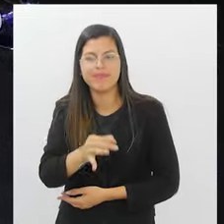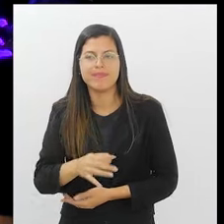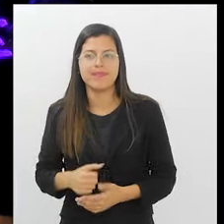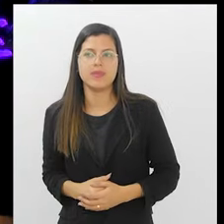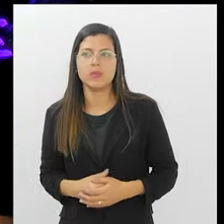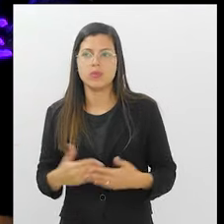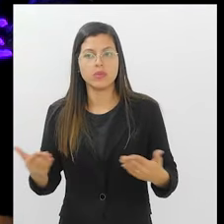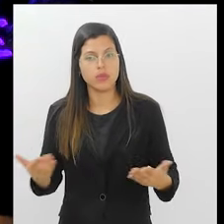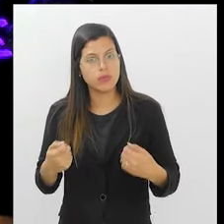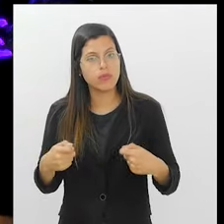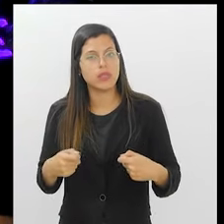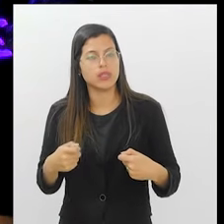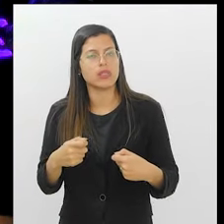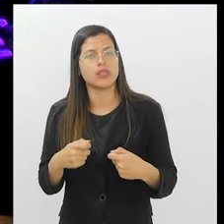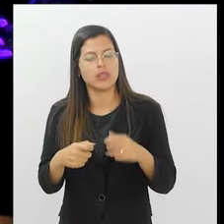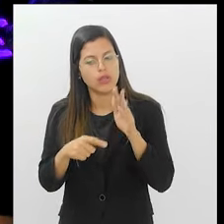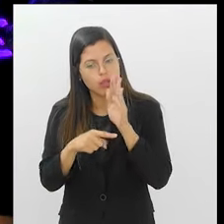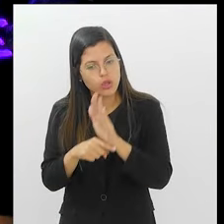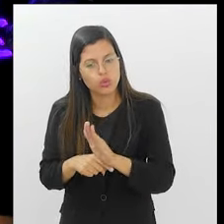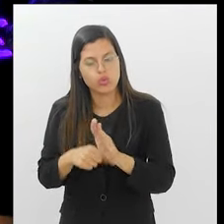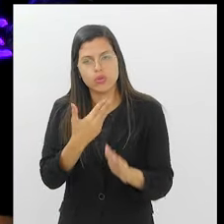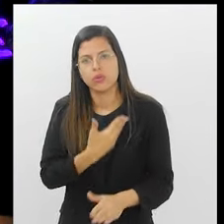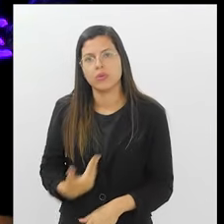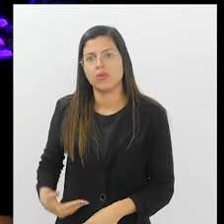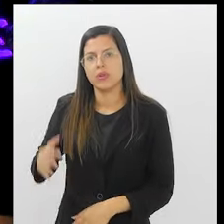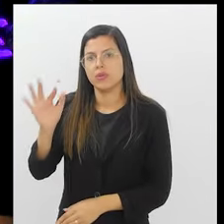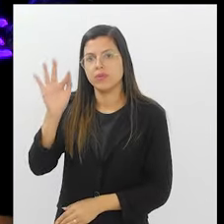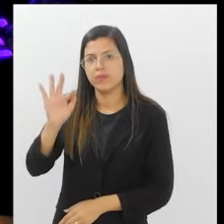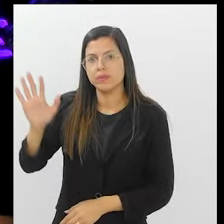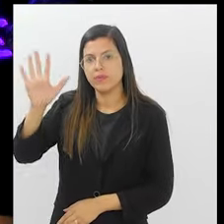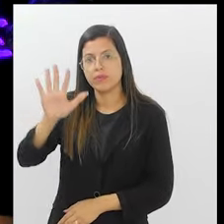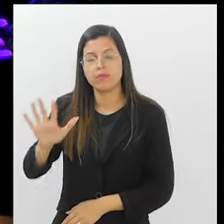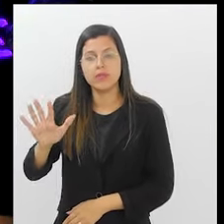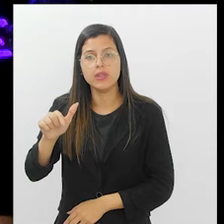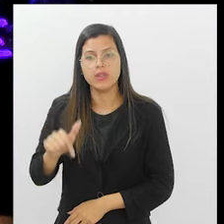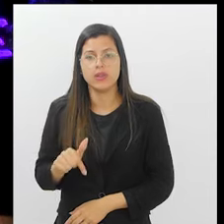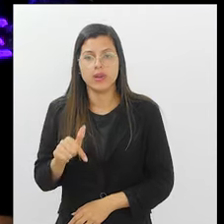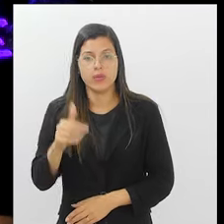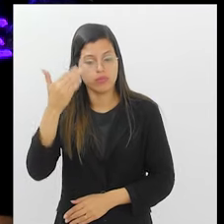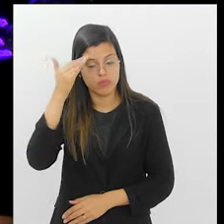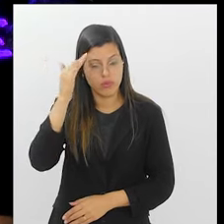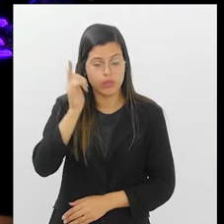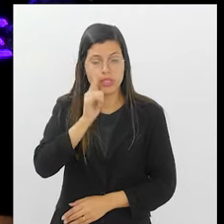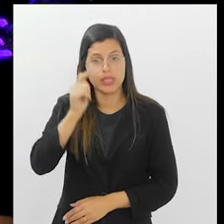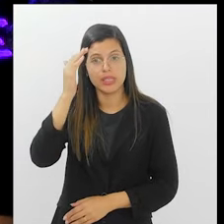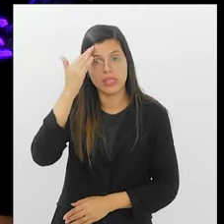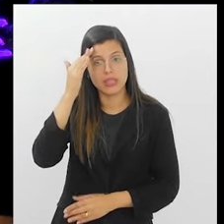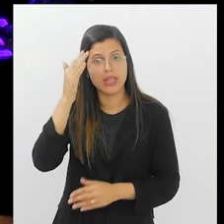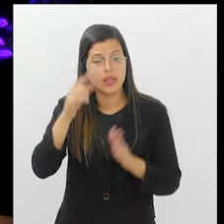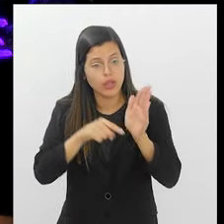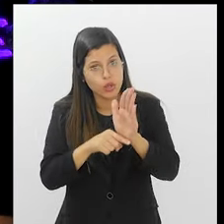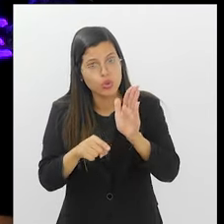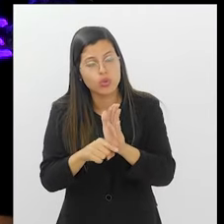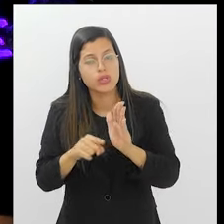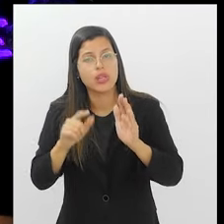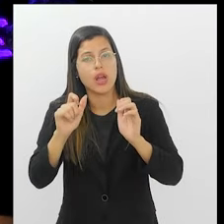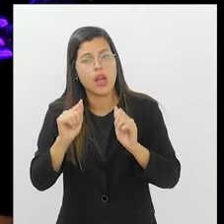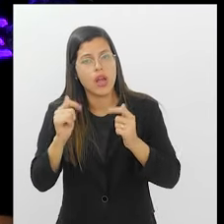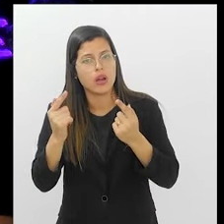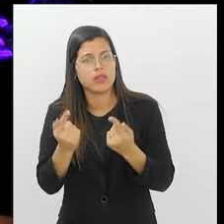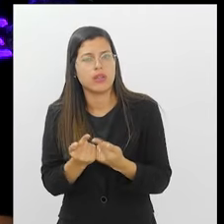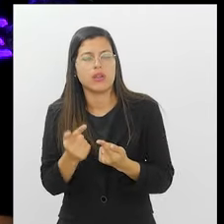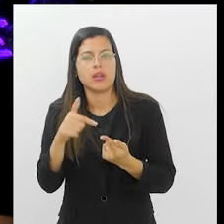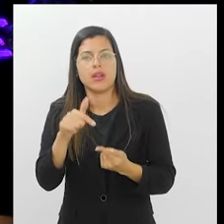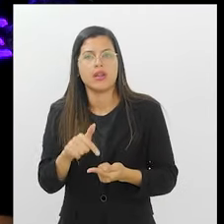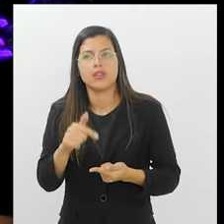nós precisamos muito da ajuda do governo federal para que possamos entender e poder ajudar o parlamento e ajudar essas pessoas